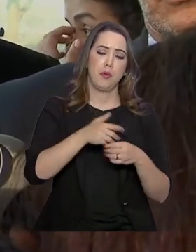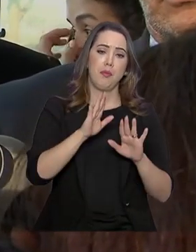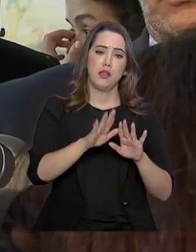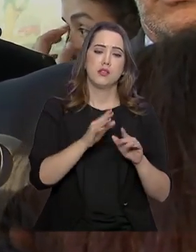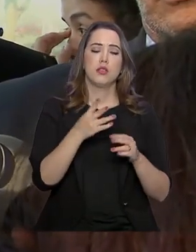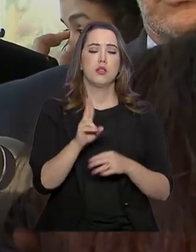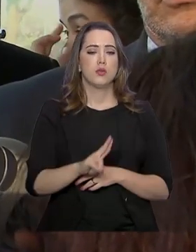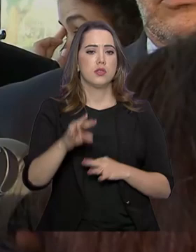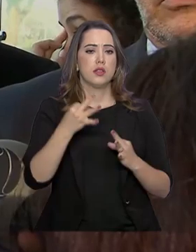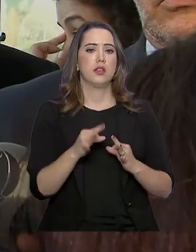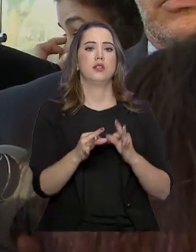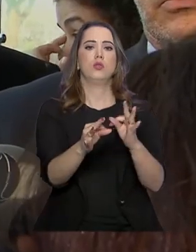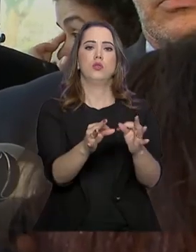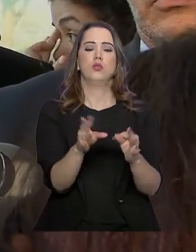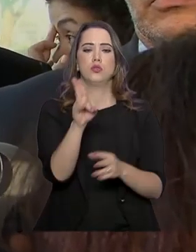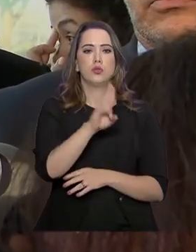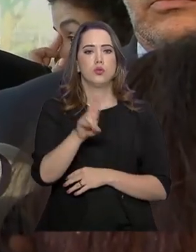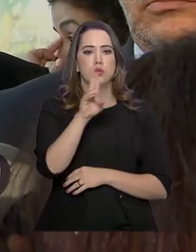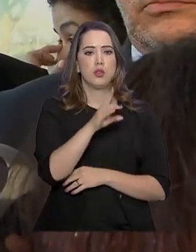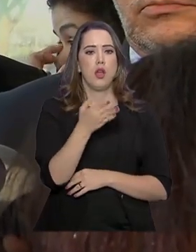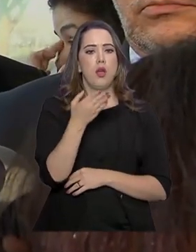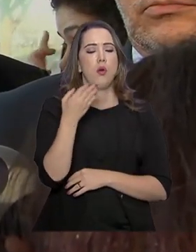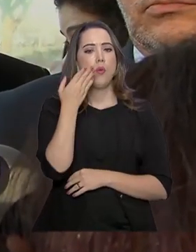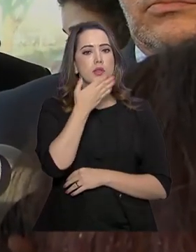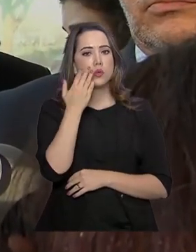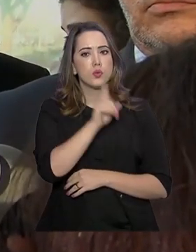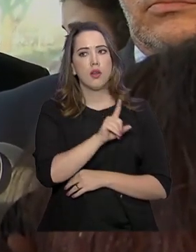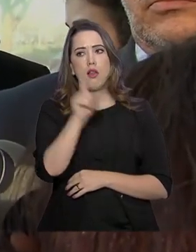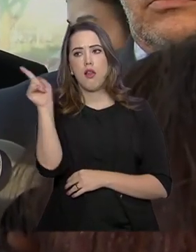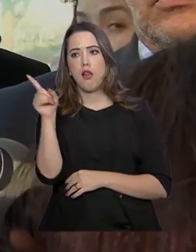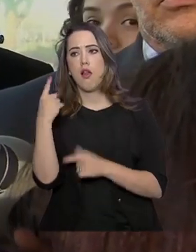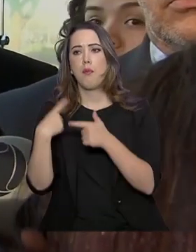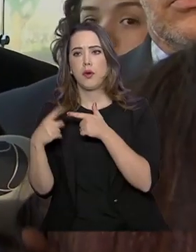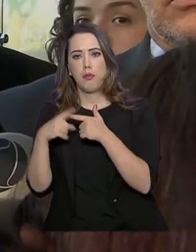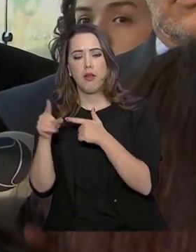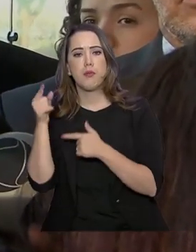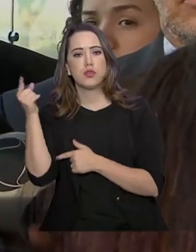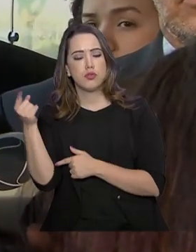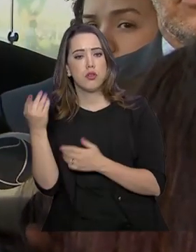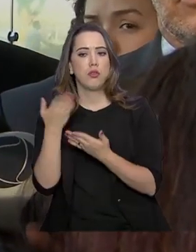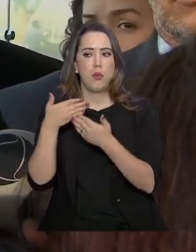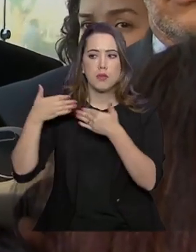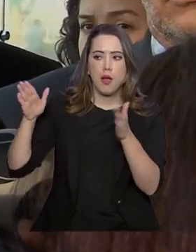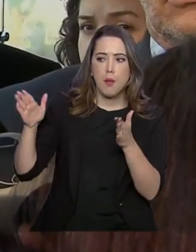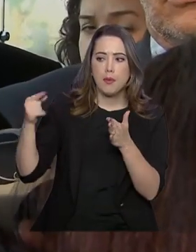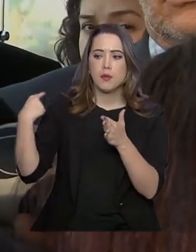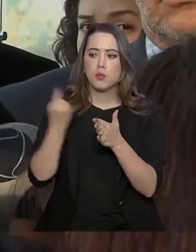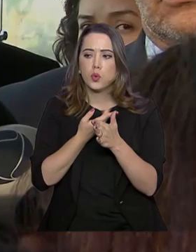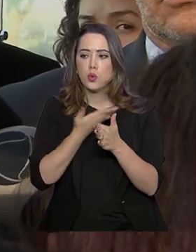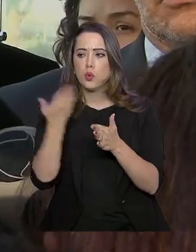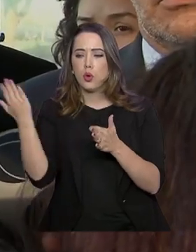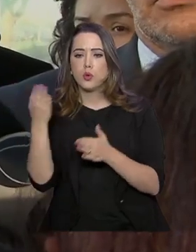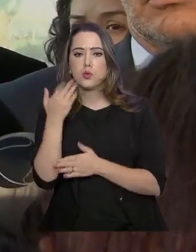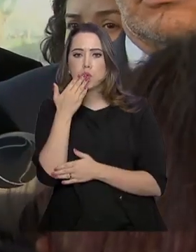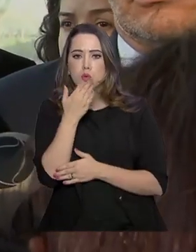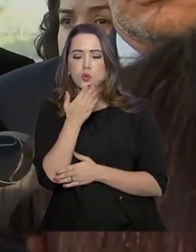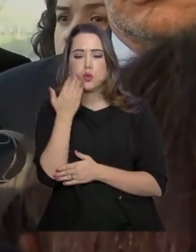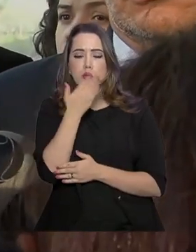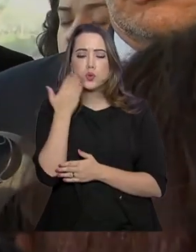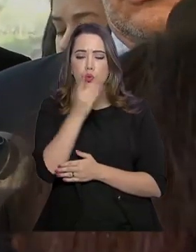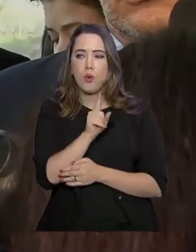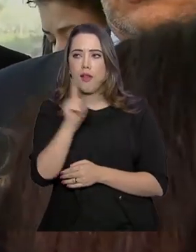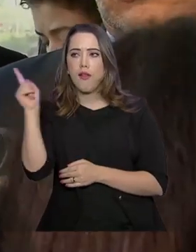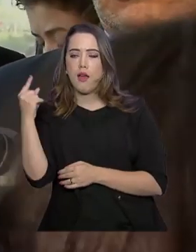tecnologia flexível e botar o açúcar lá. E aí eles têm um problema do açúcar lá. Então, eles têm que abrir espaço para o nosso açúcar para a gente poder abrir